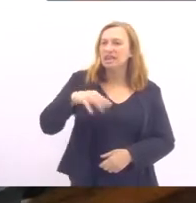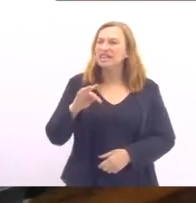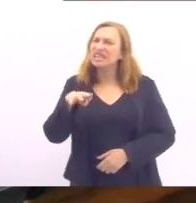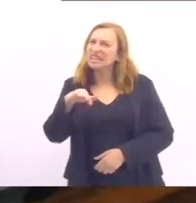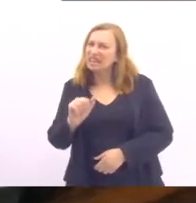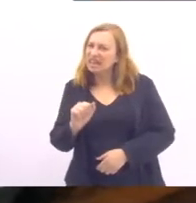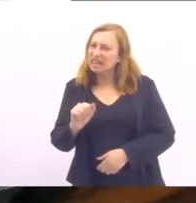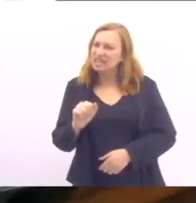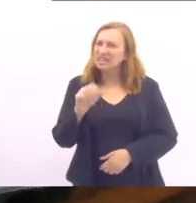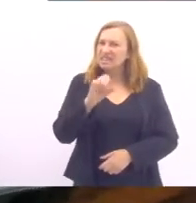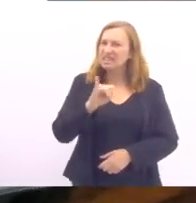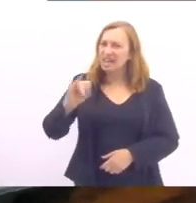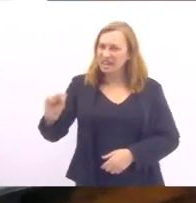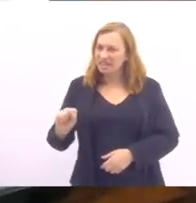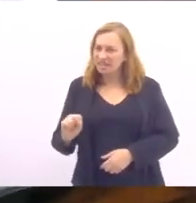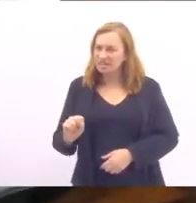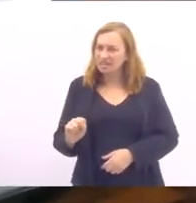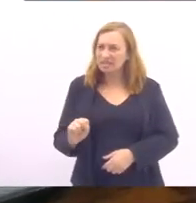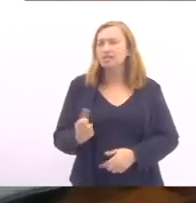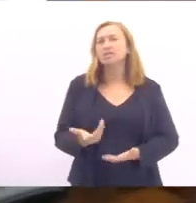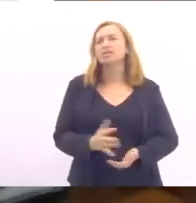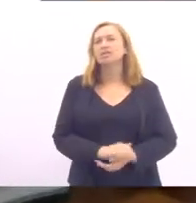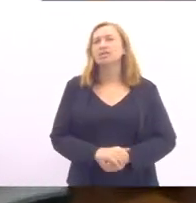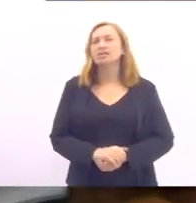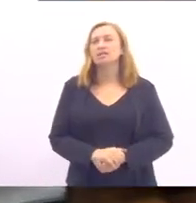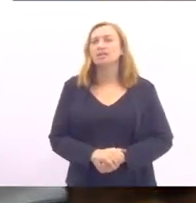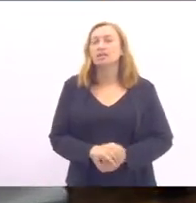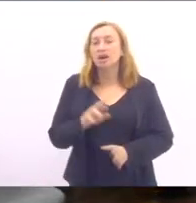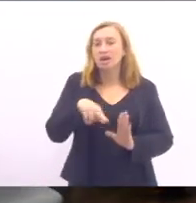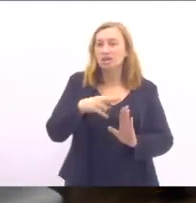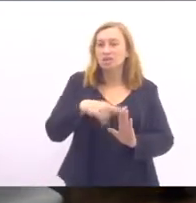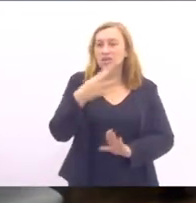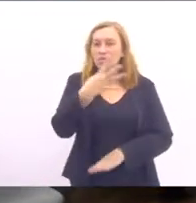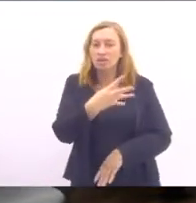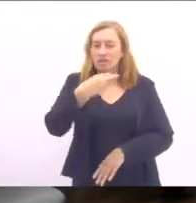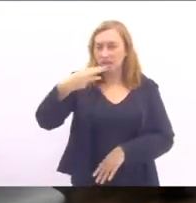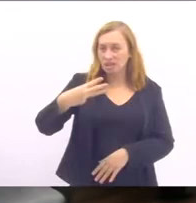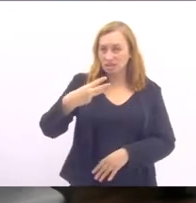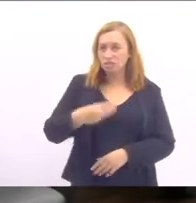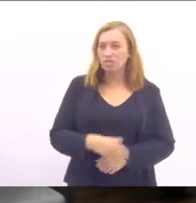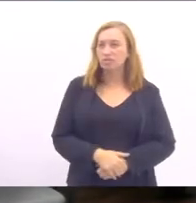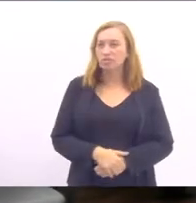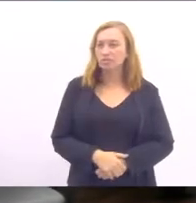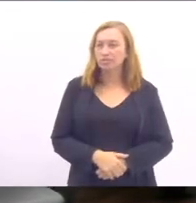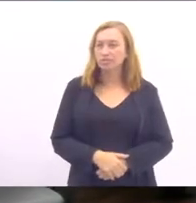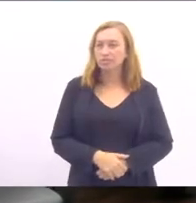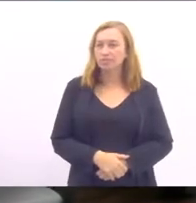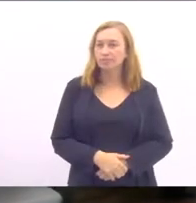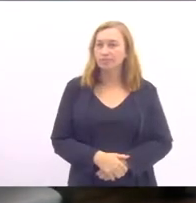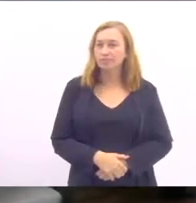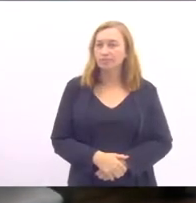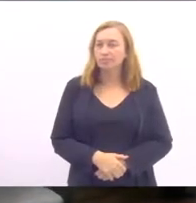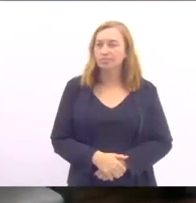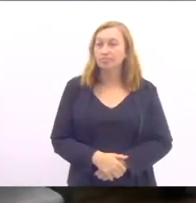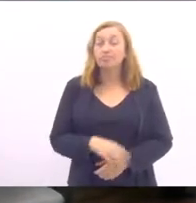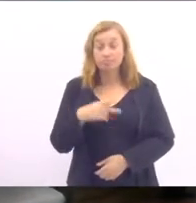SEAS, que acaba de inviabilizar a Resolução 43 e que